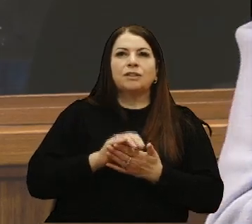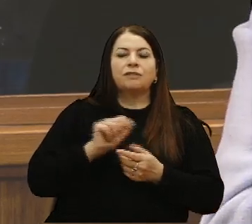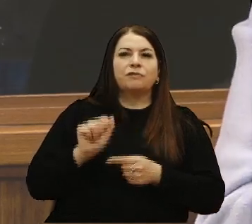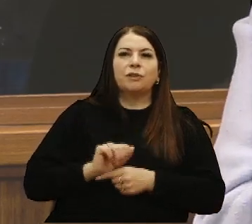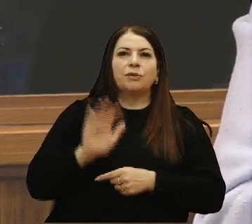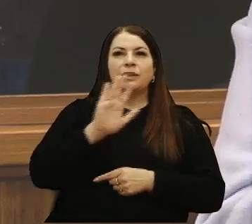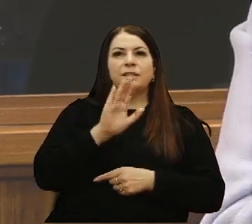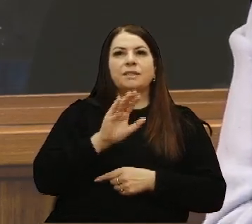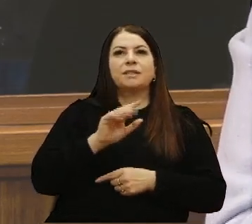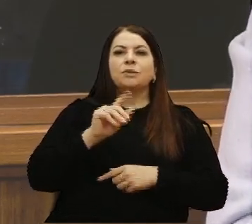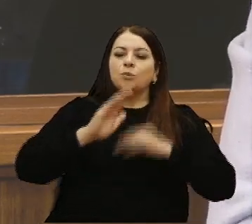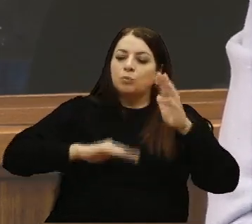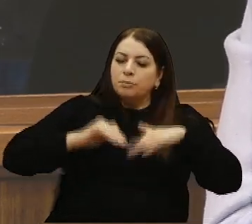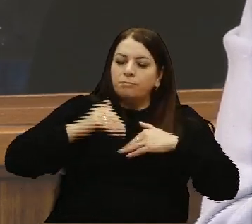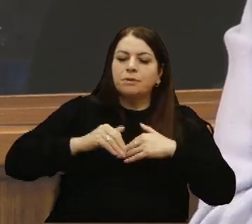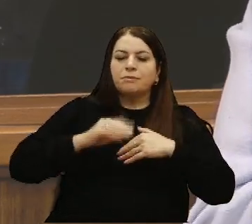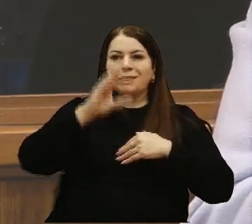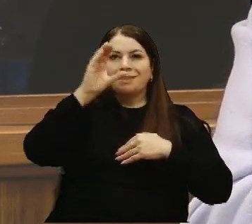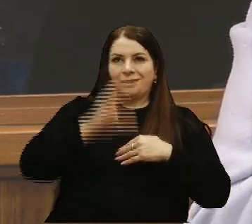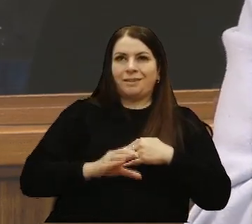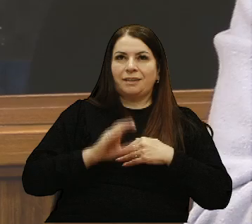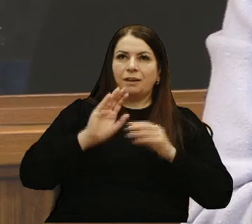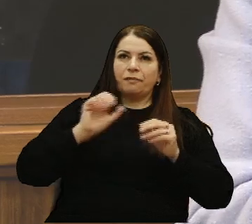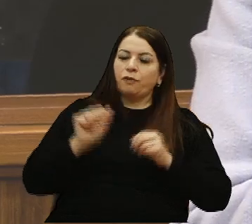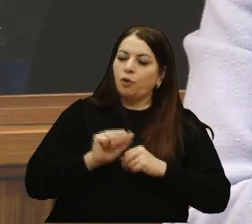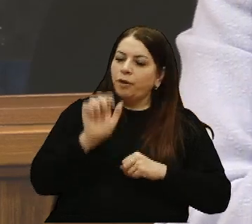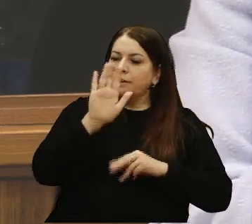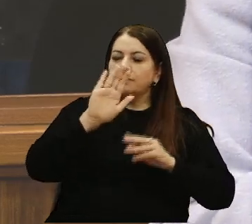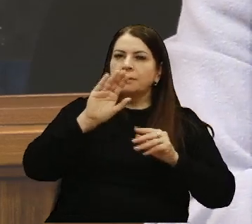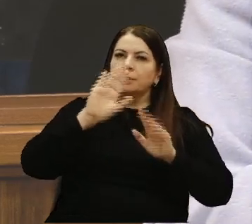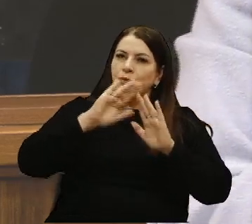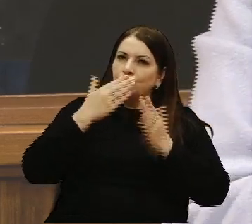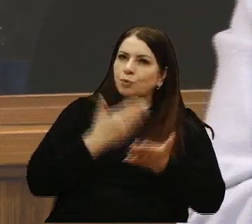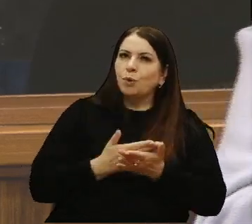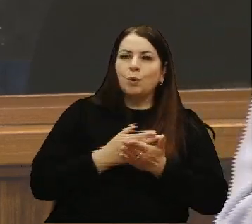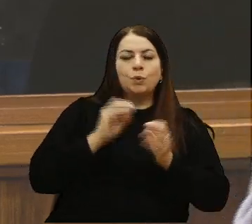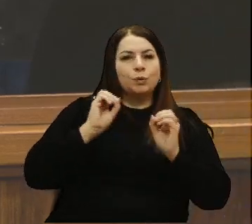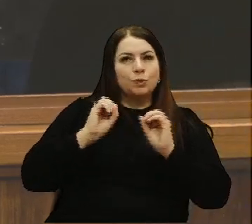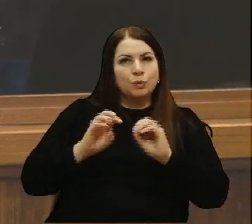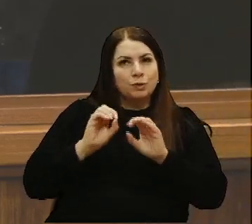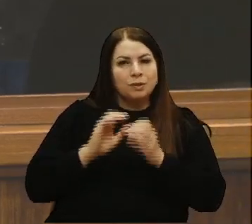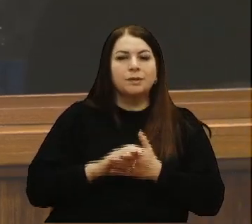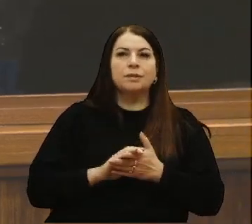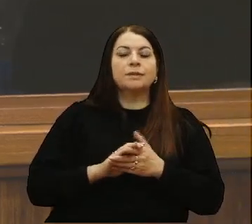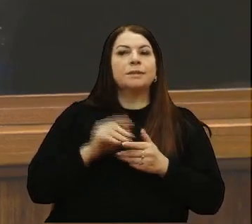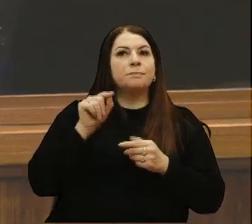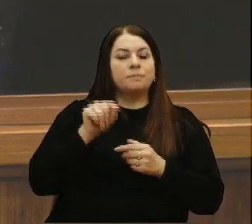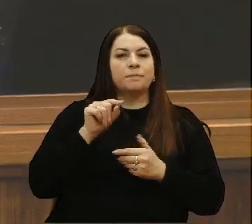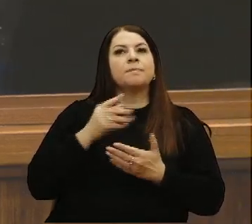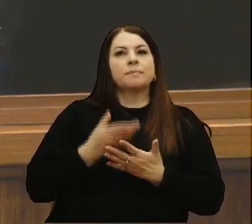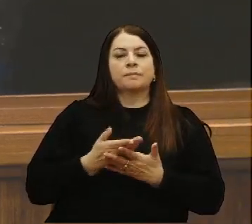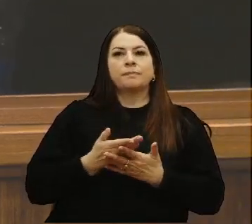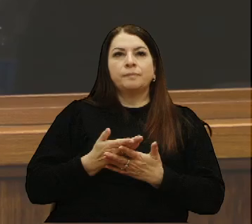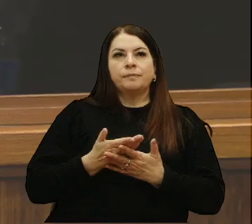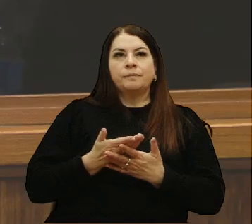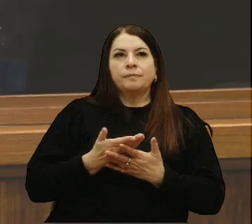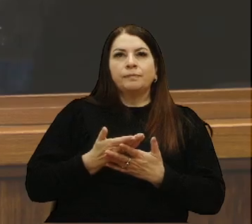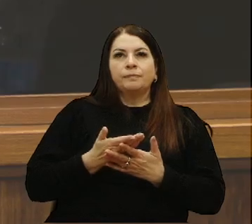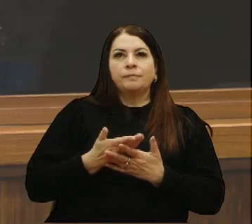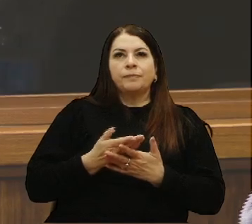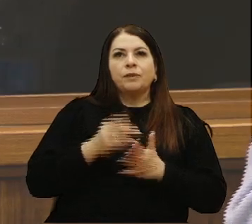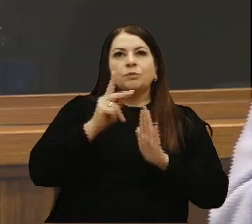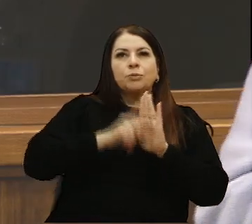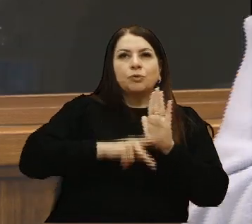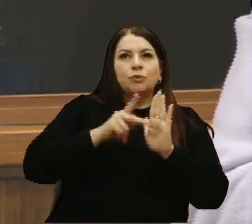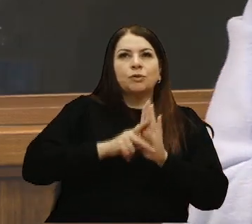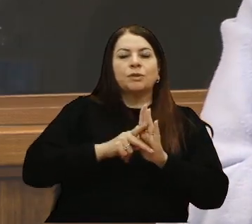da cidadania, valoriza a escola, valoriza a educação, mas esses